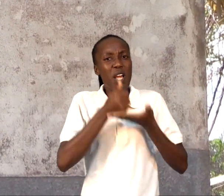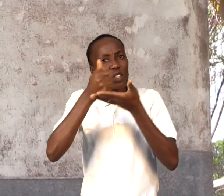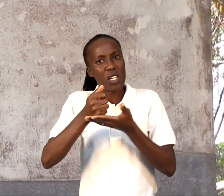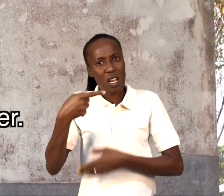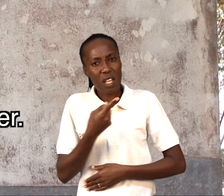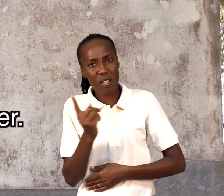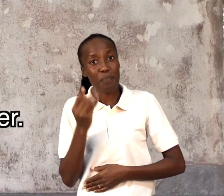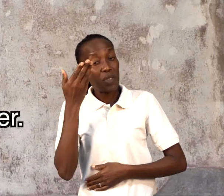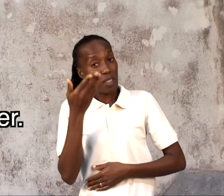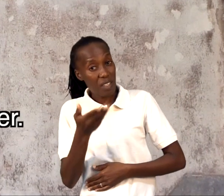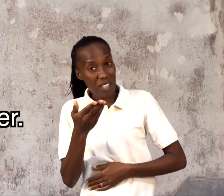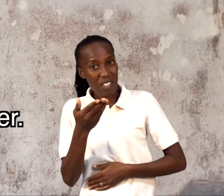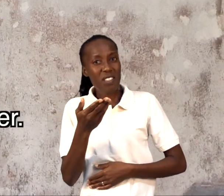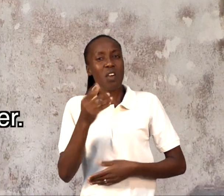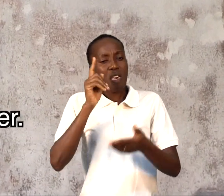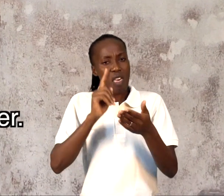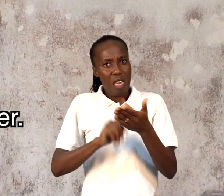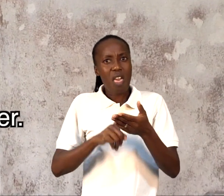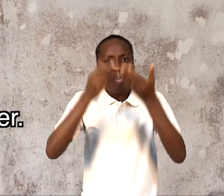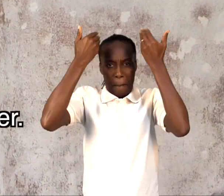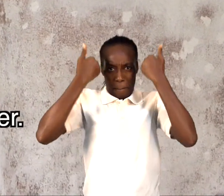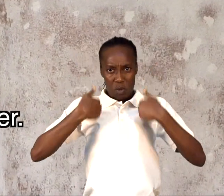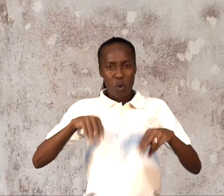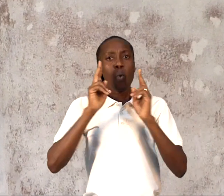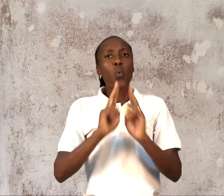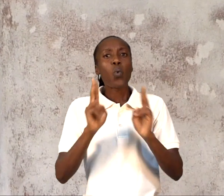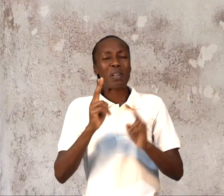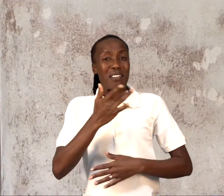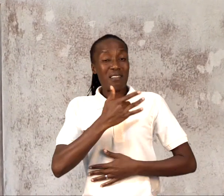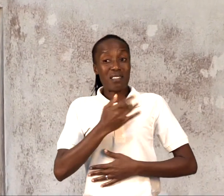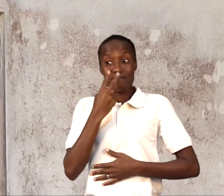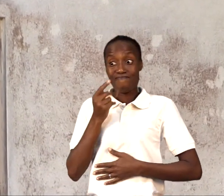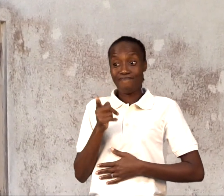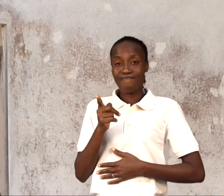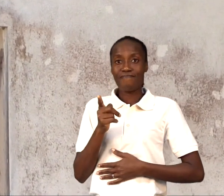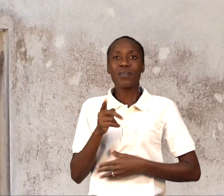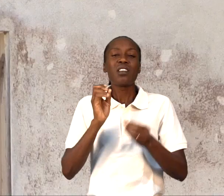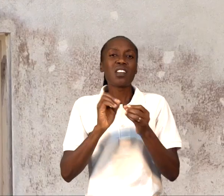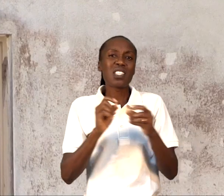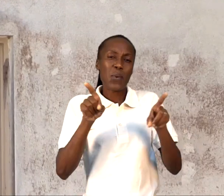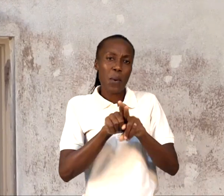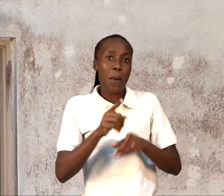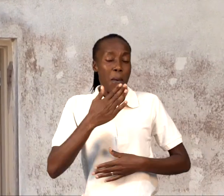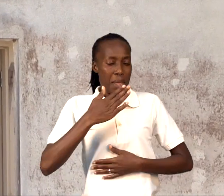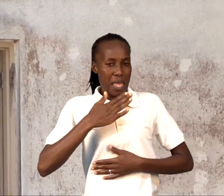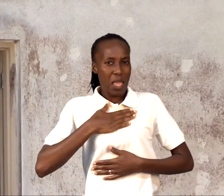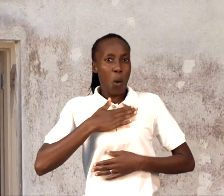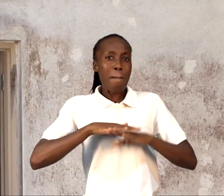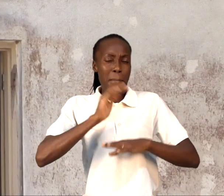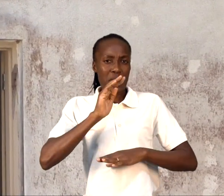mau tempo, mas pelo menos alguma coisa tinha que ser feita e conseguimos fazer. Então isso é a parte humana, né?